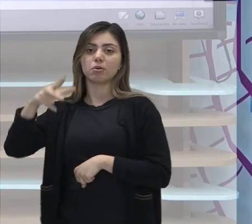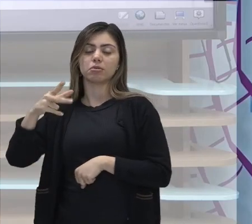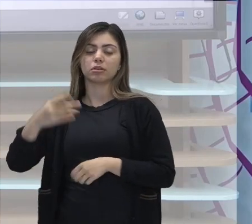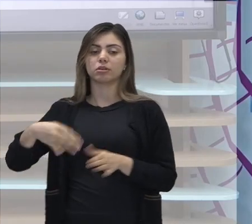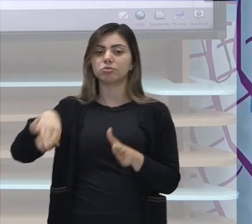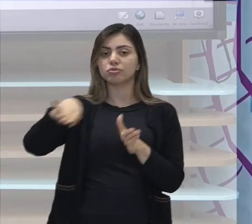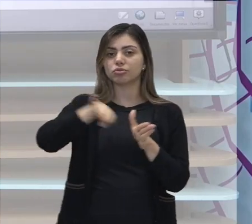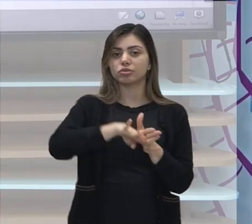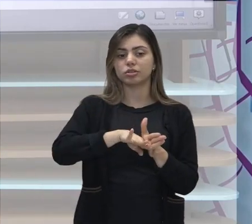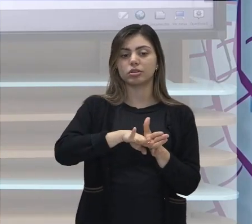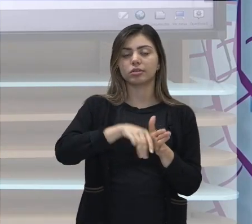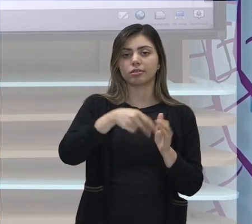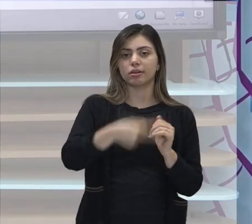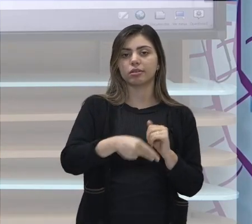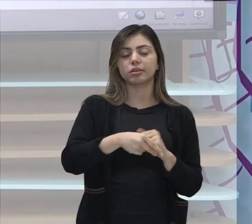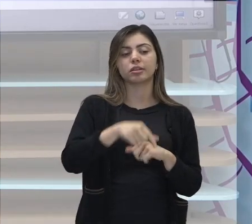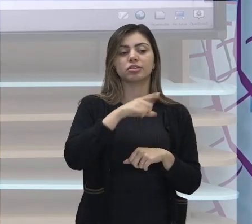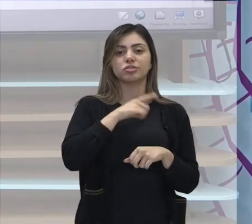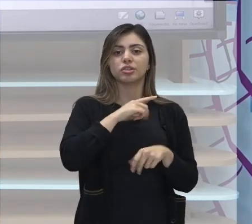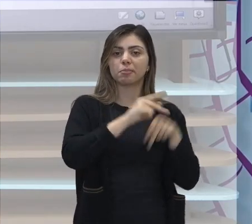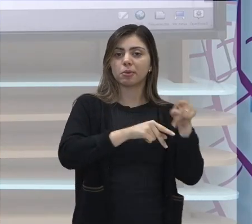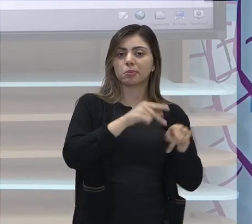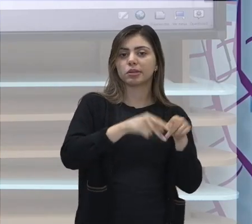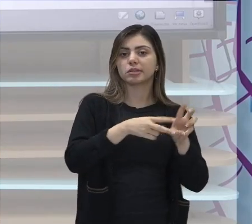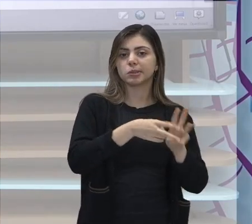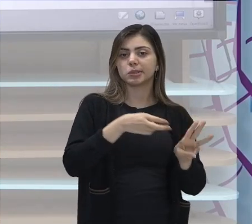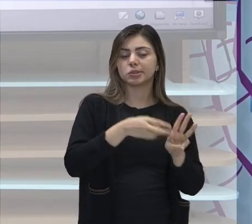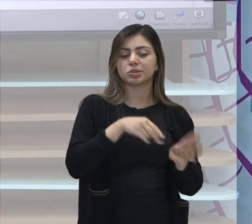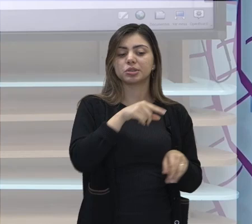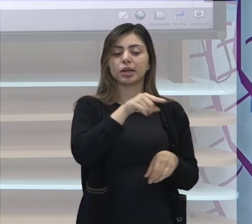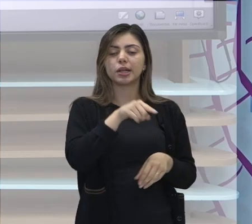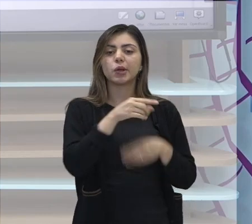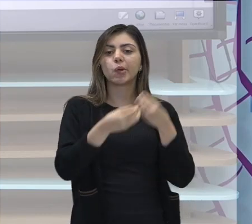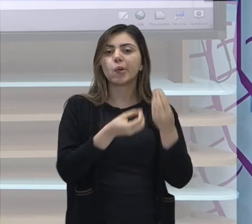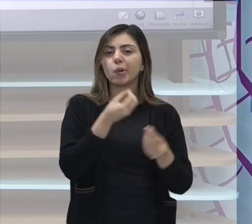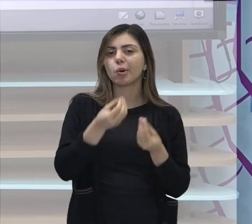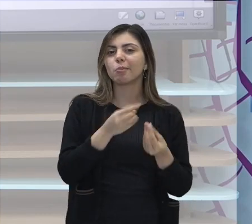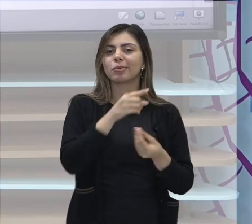e os povos indígenas, esses povos vão ser